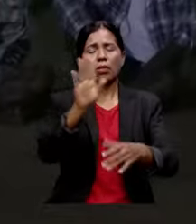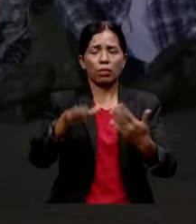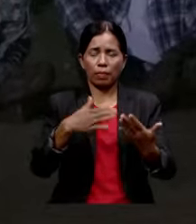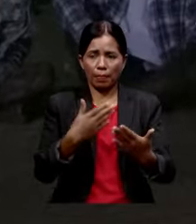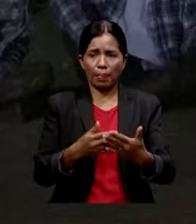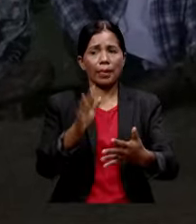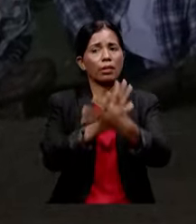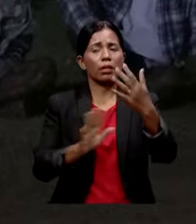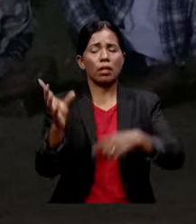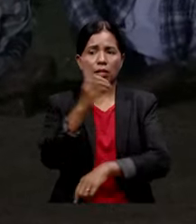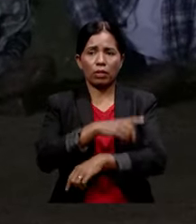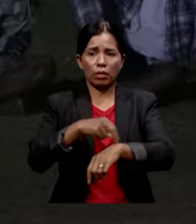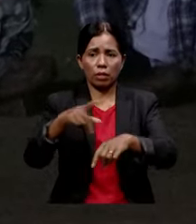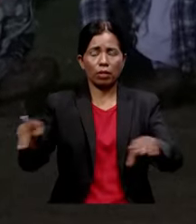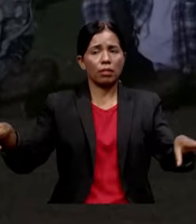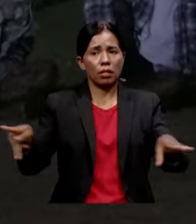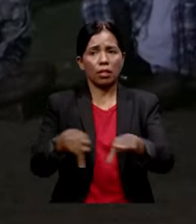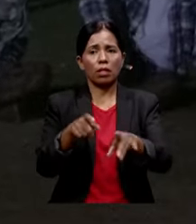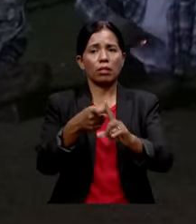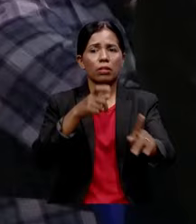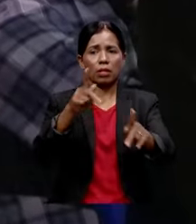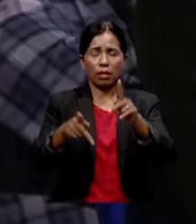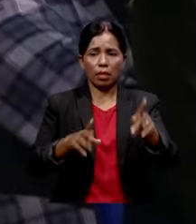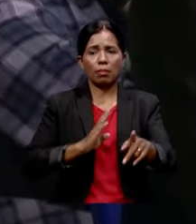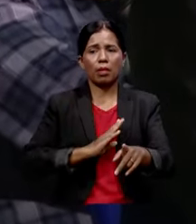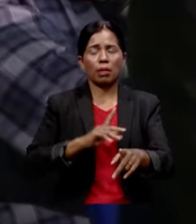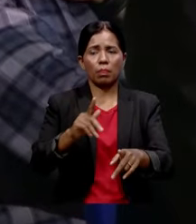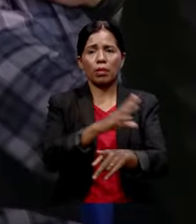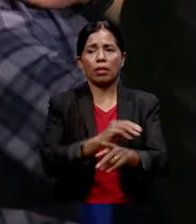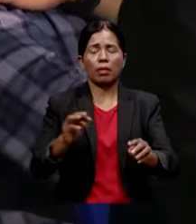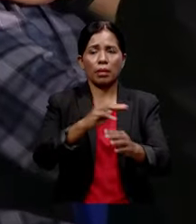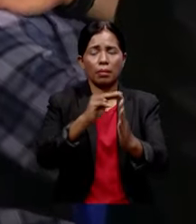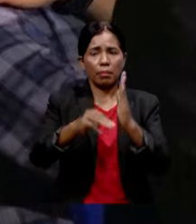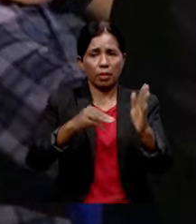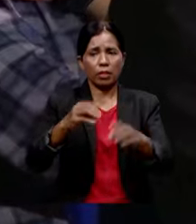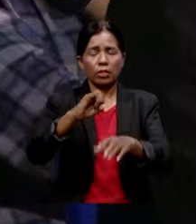Loro Nacional de Liberdade de Imprensa, ne participamos se comunidade de Balibó, Media Nine,